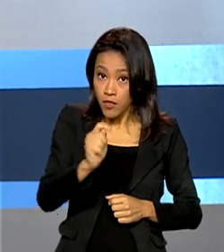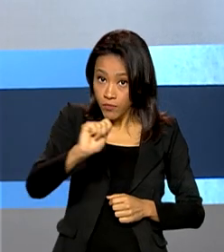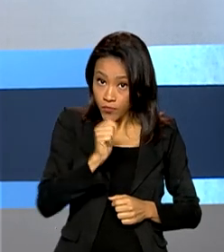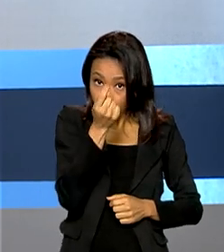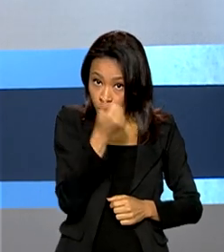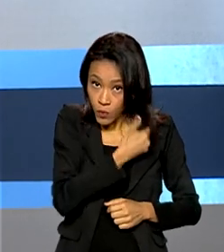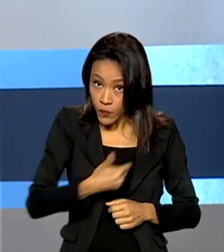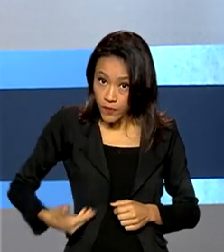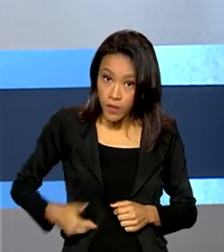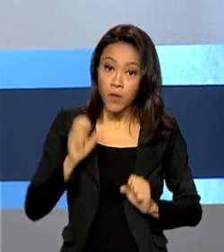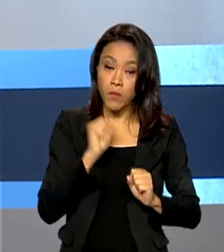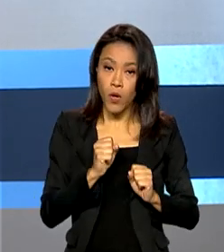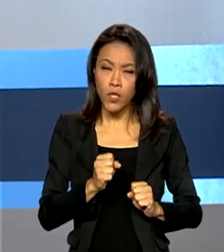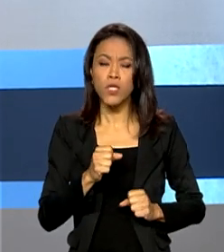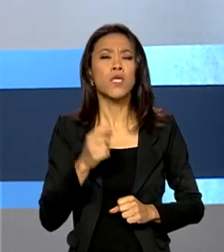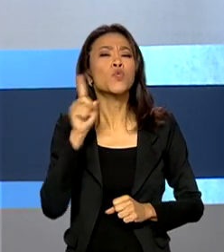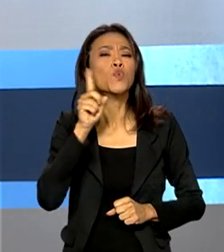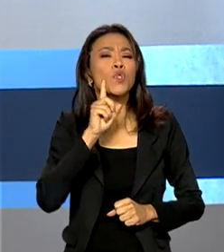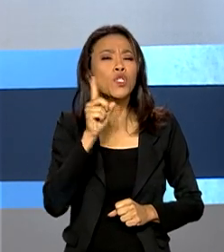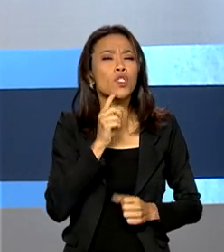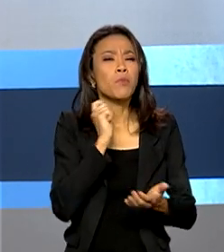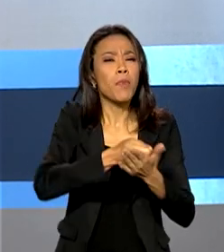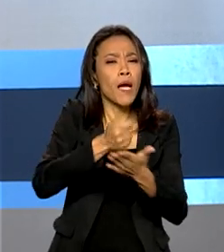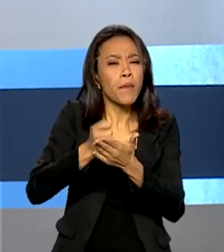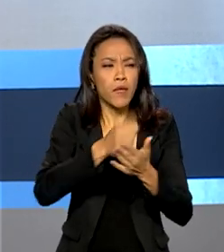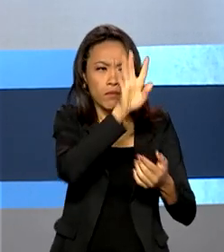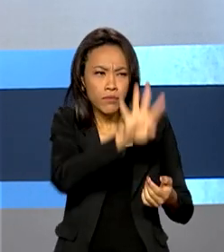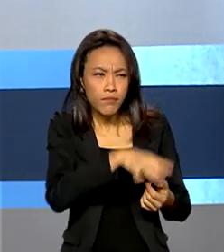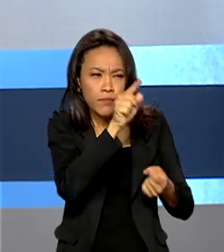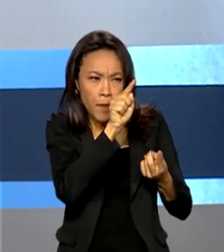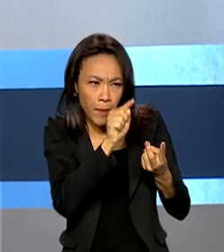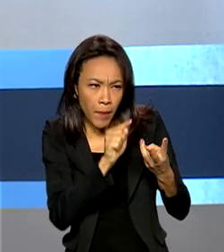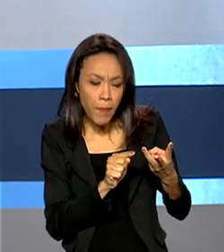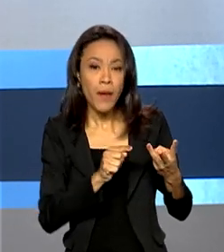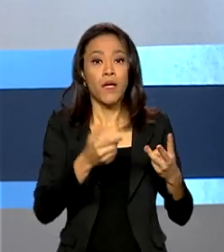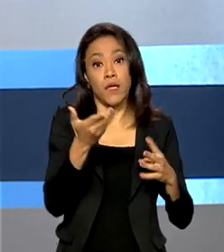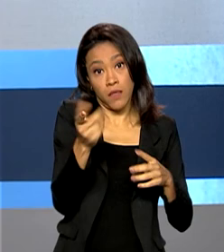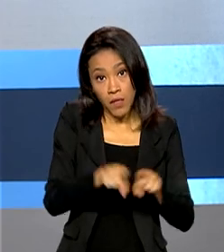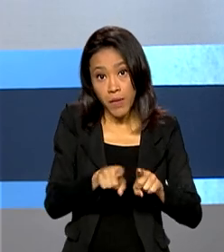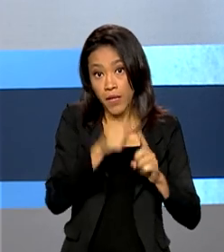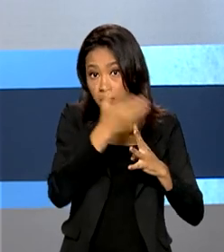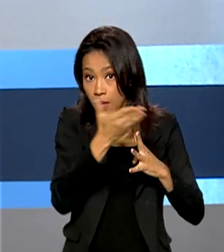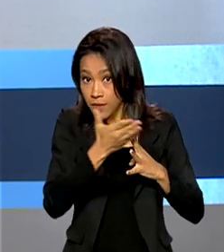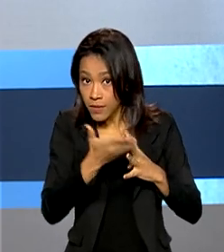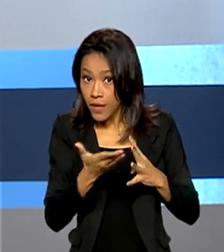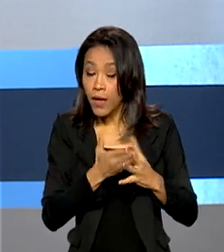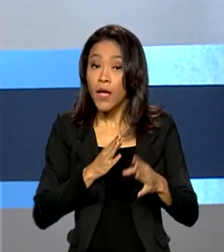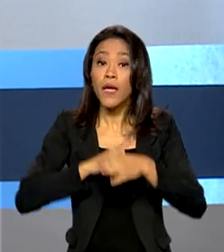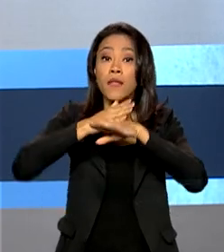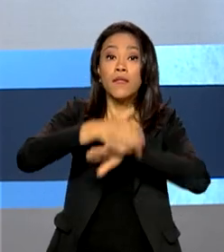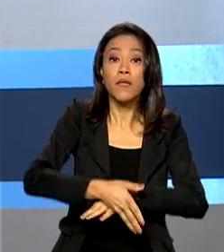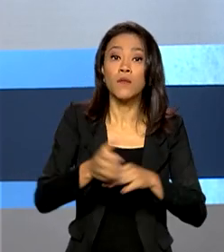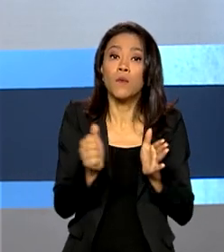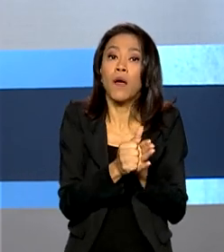consultar as datas de pagamento o valor do benefício e as parcelas nos aplicativos do auxílio Brasil e do caixa